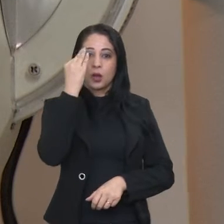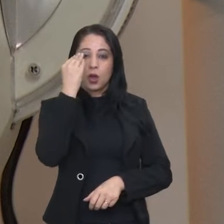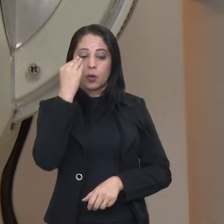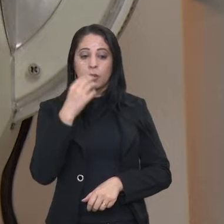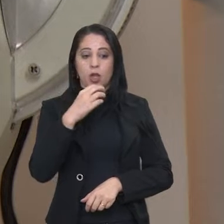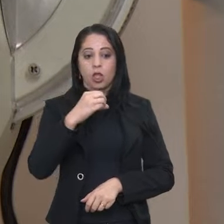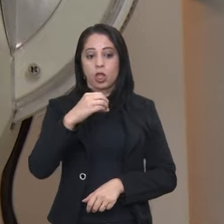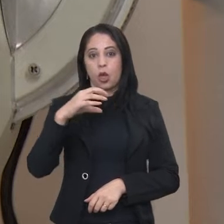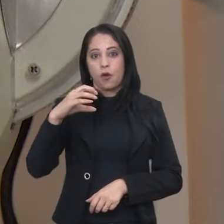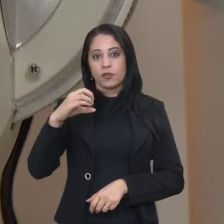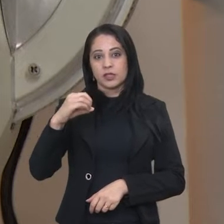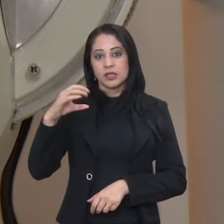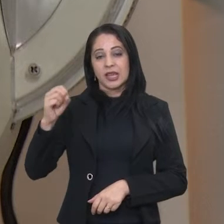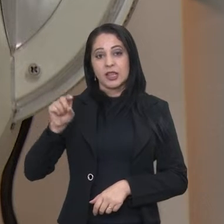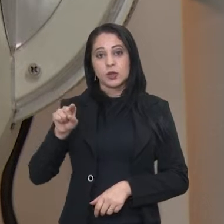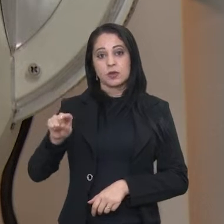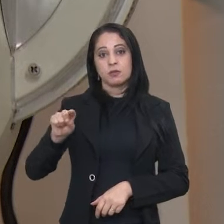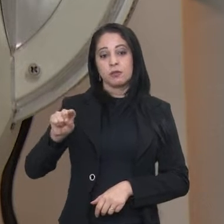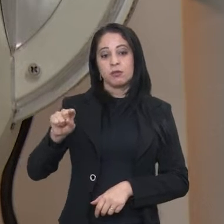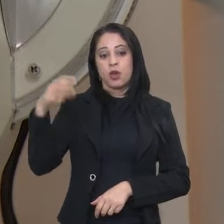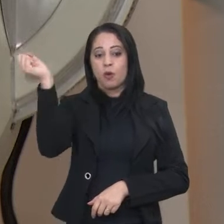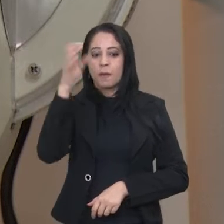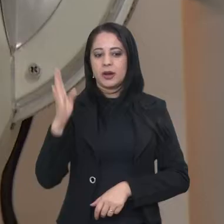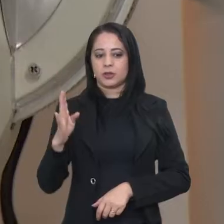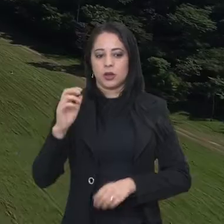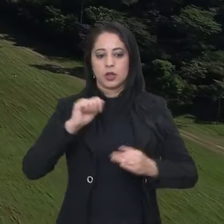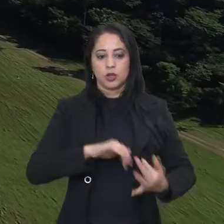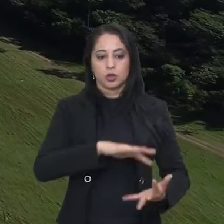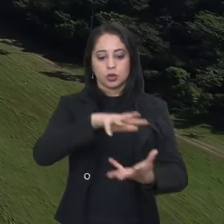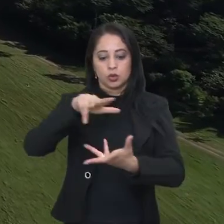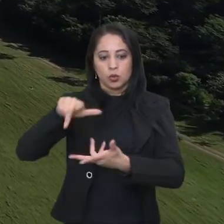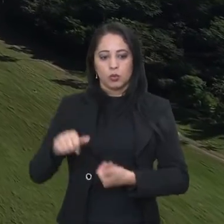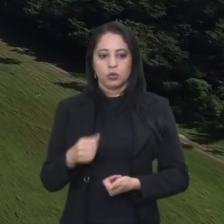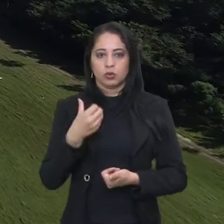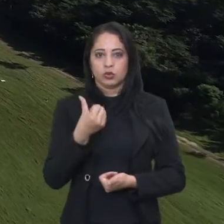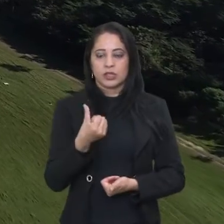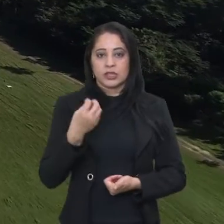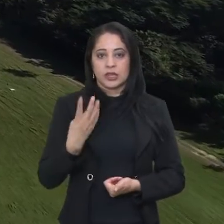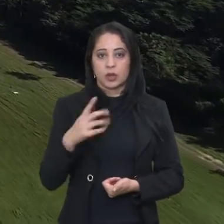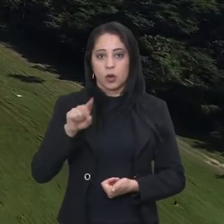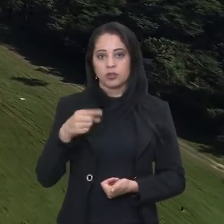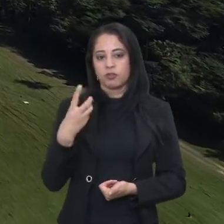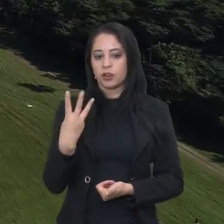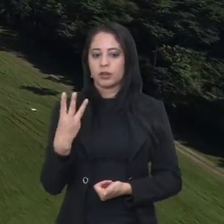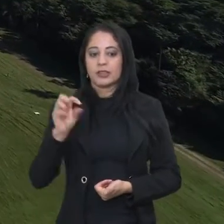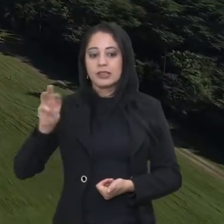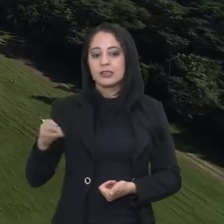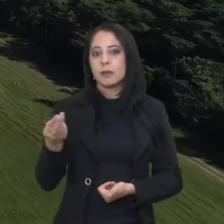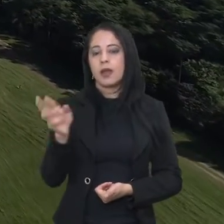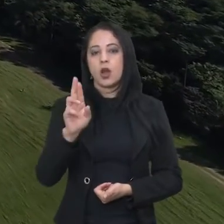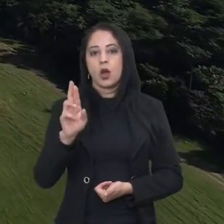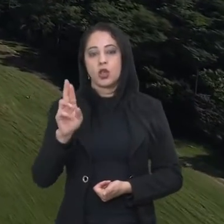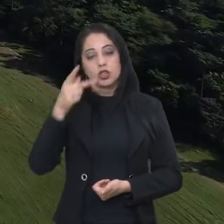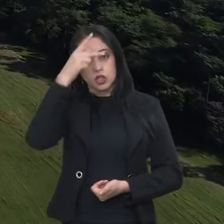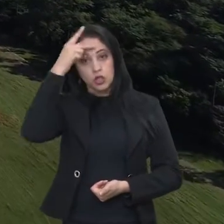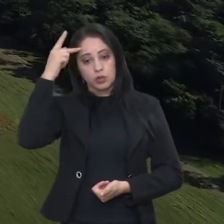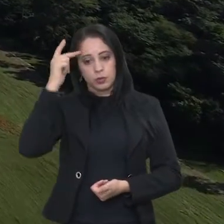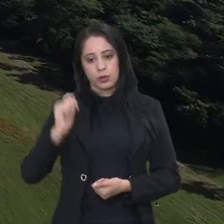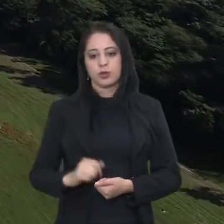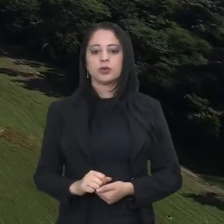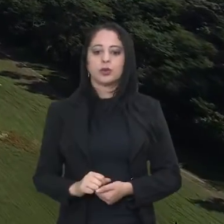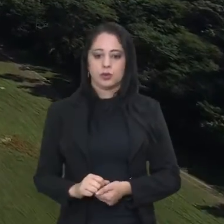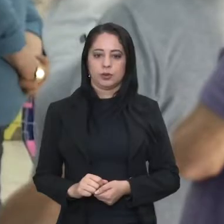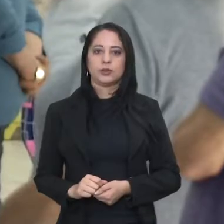glaucoma atinge em torno de 900 mil brasileiros. No mundo, a doença afeta uma média de 64 milhões